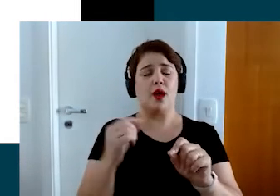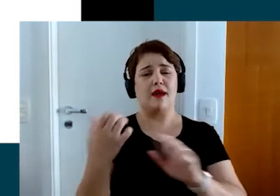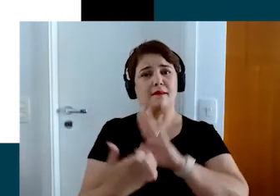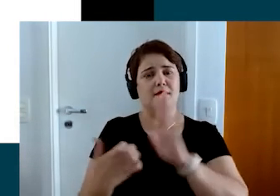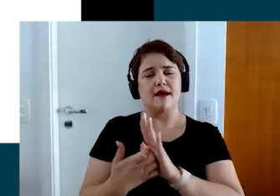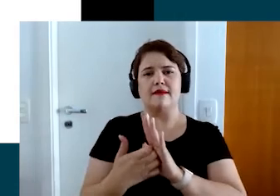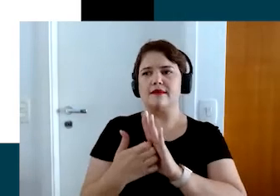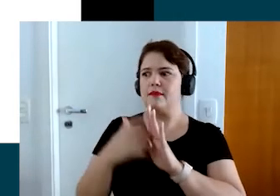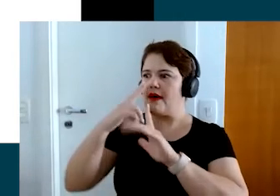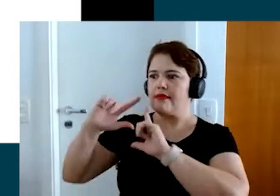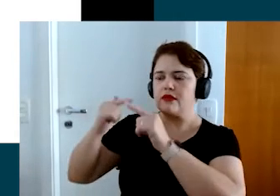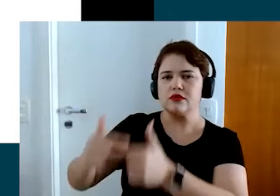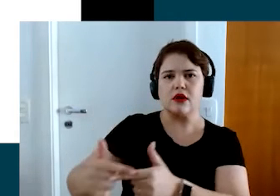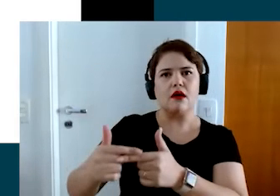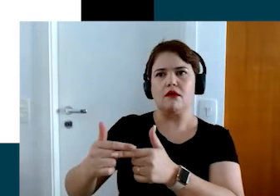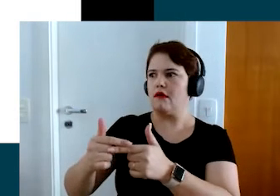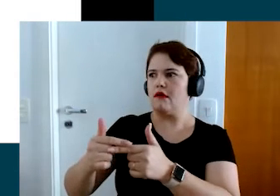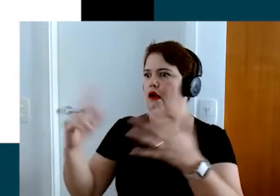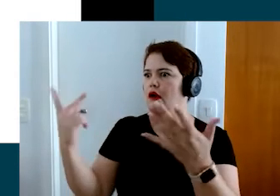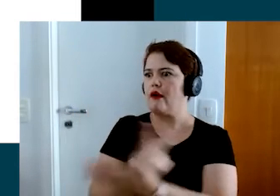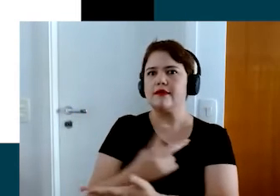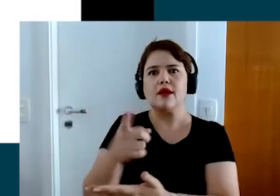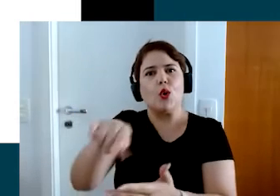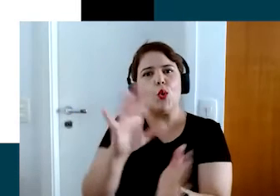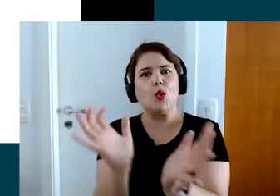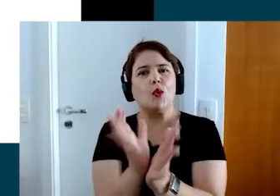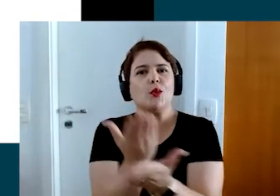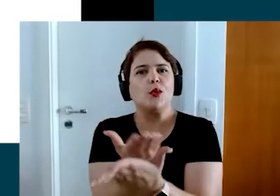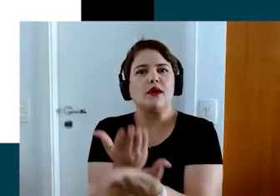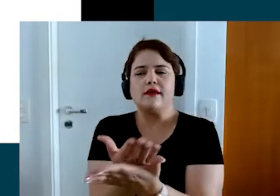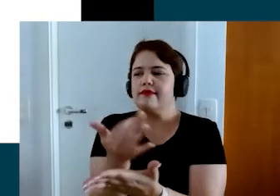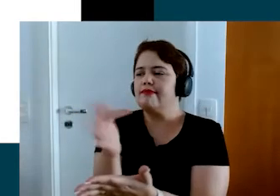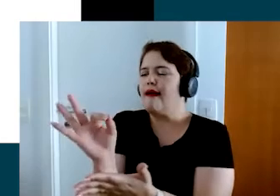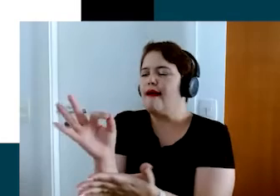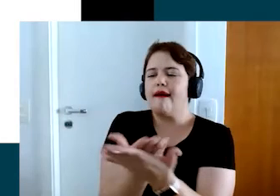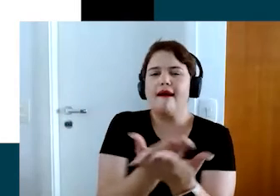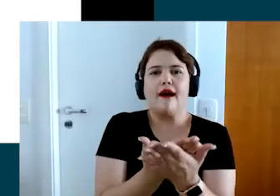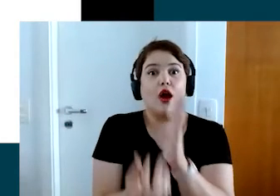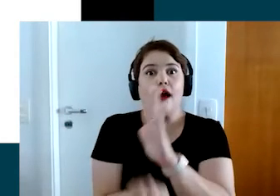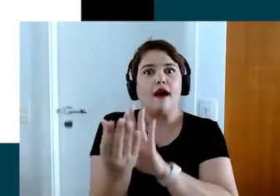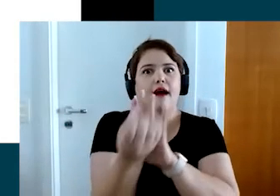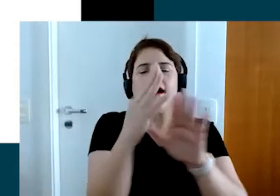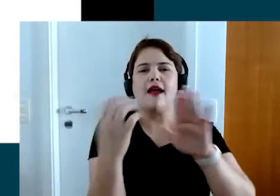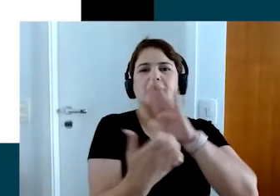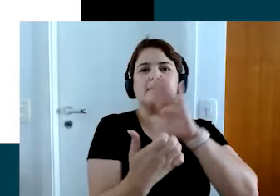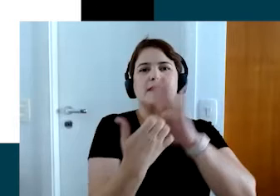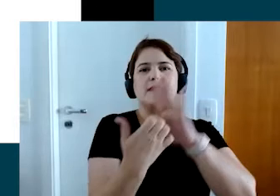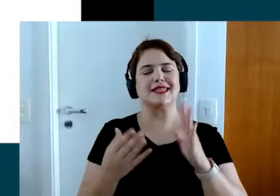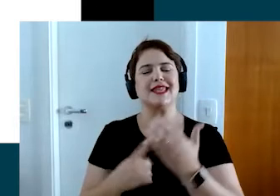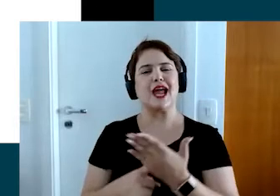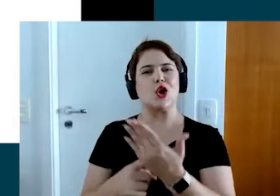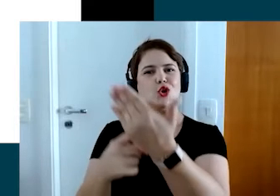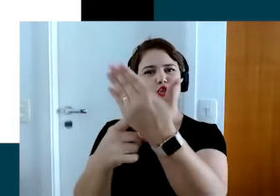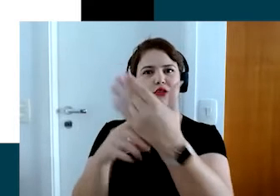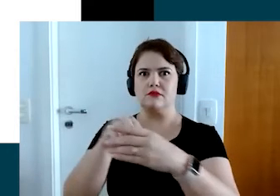praticamente engolidas por um grupo de estudantes com ideias inovadoras, onde surgiram as startups, né? Mudando totalmente ali